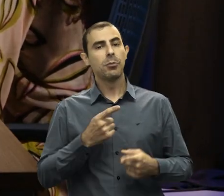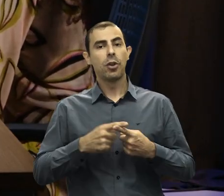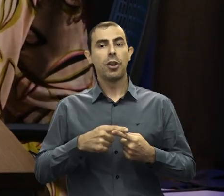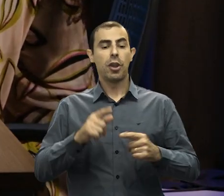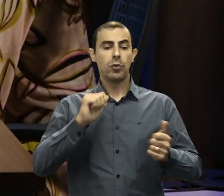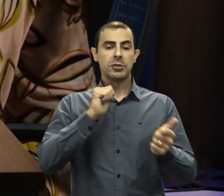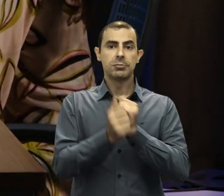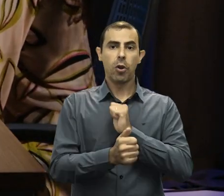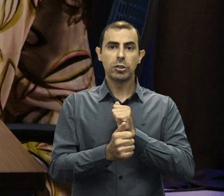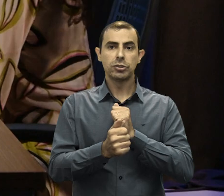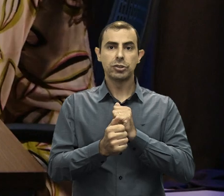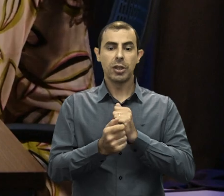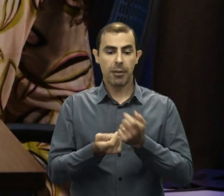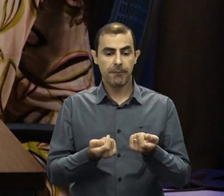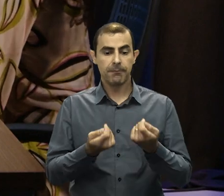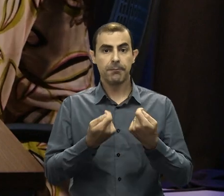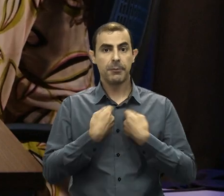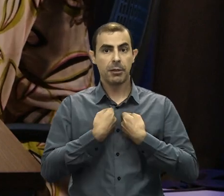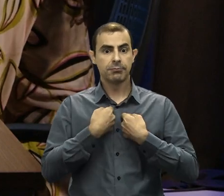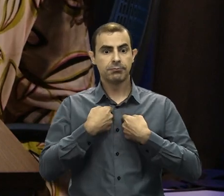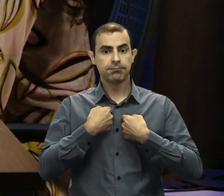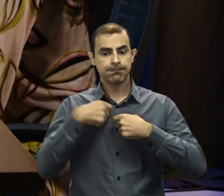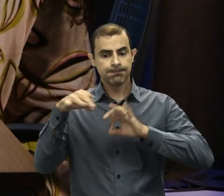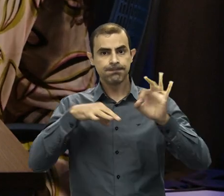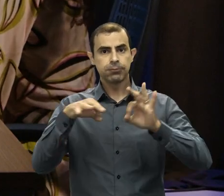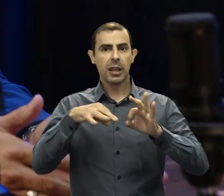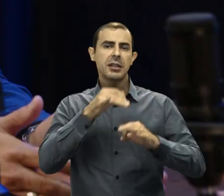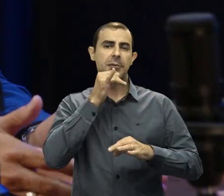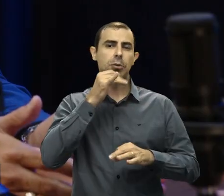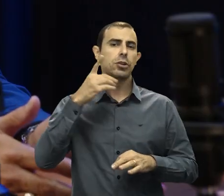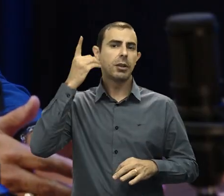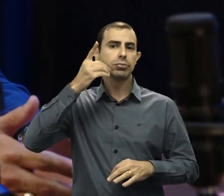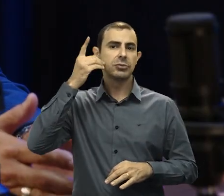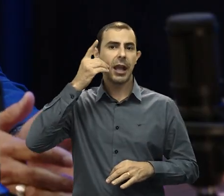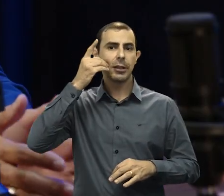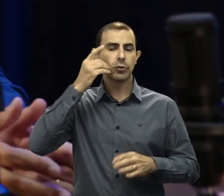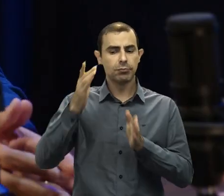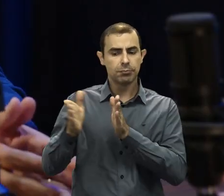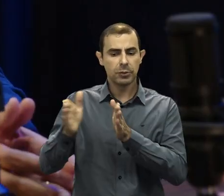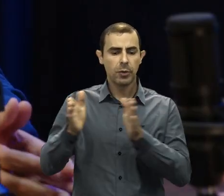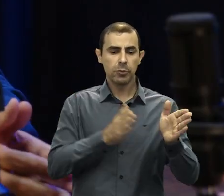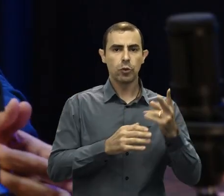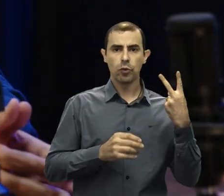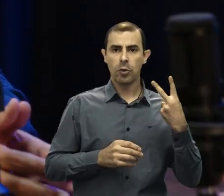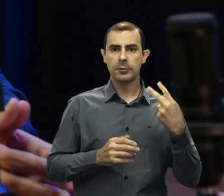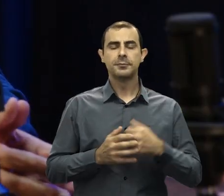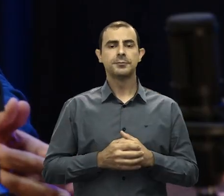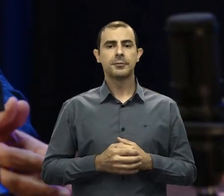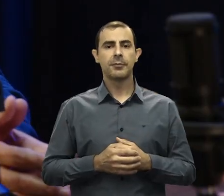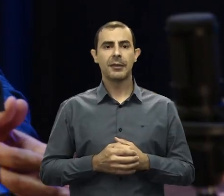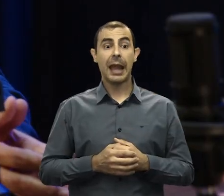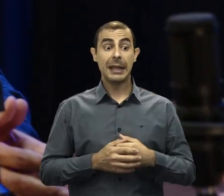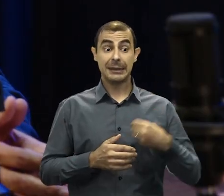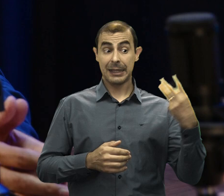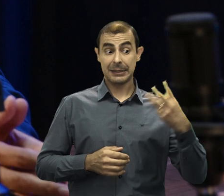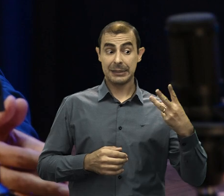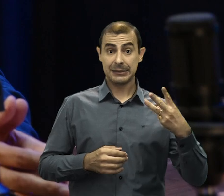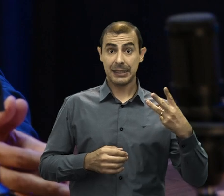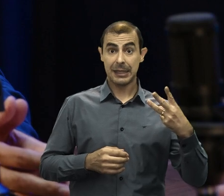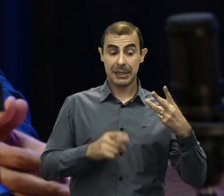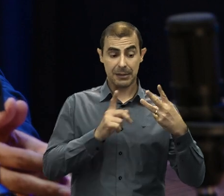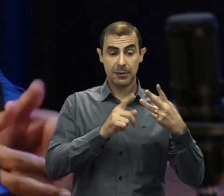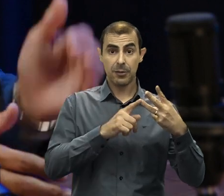O esporte, por exemplo, eu fui deputado por 2 mandatos. Aí, na terceira eleição